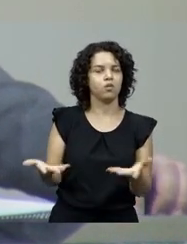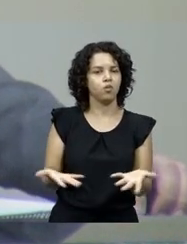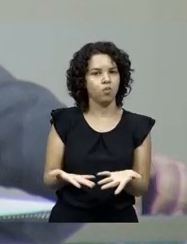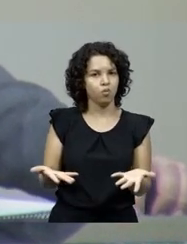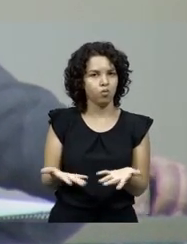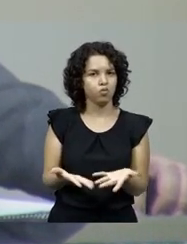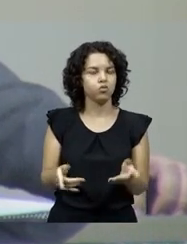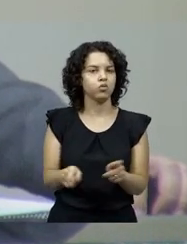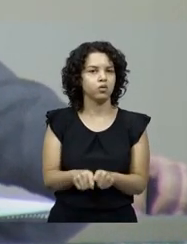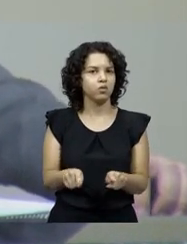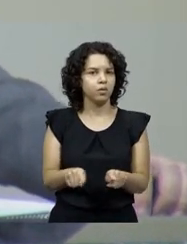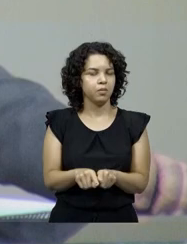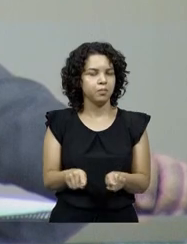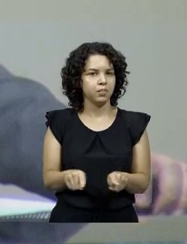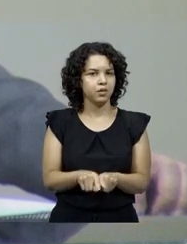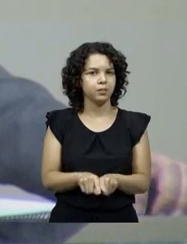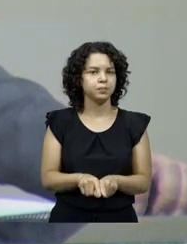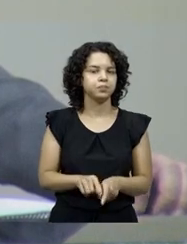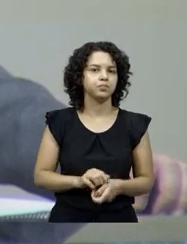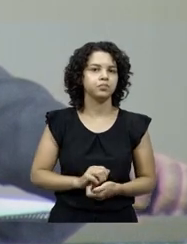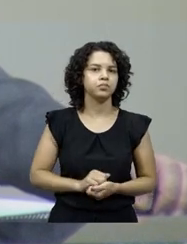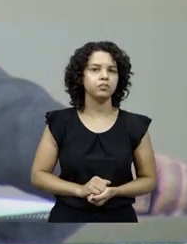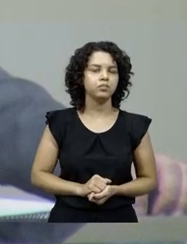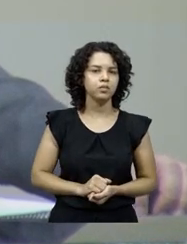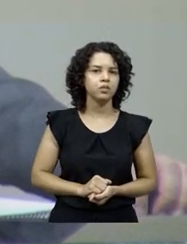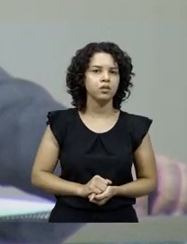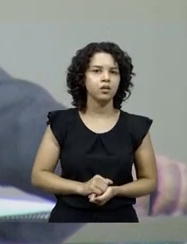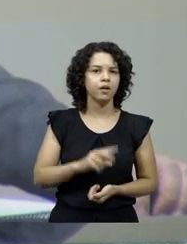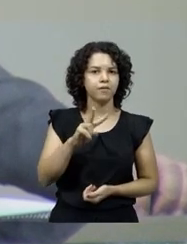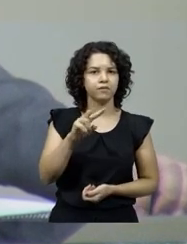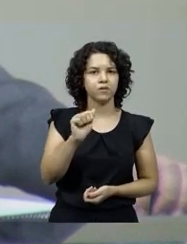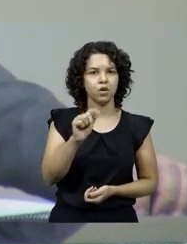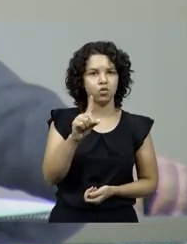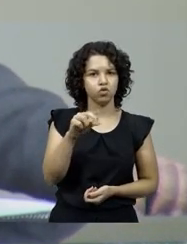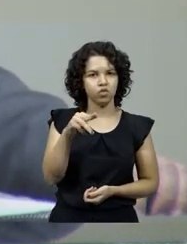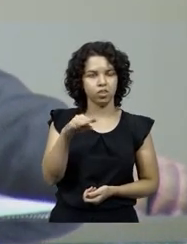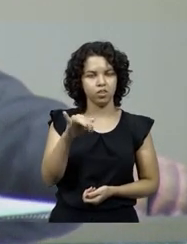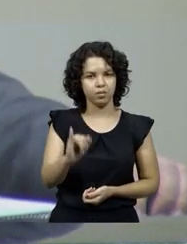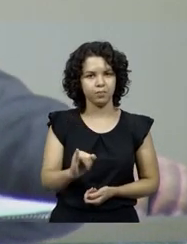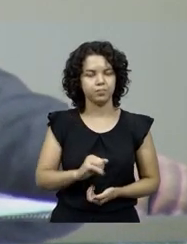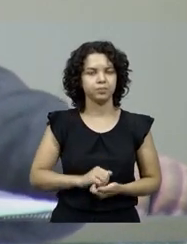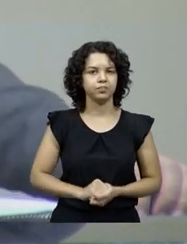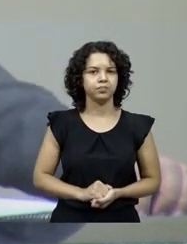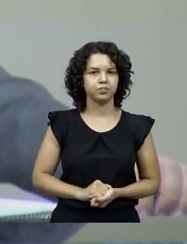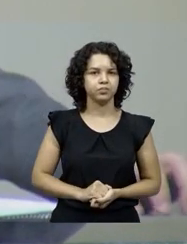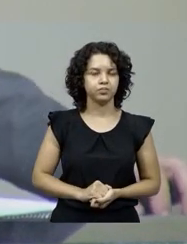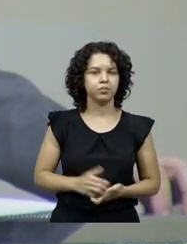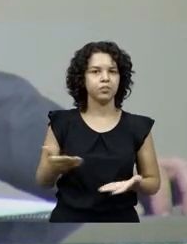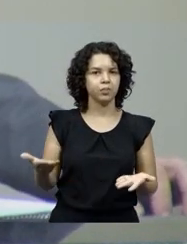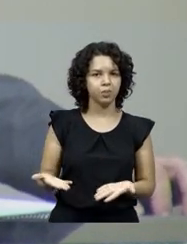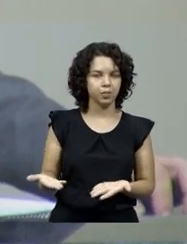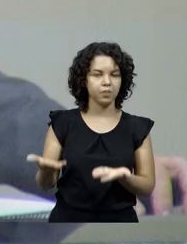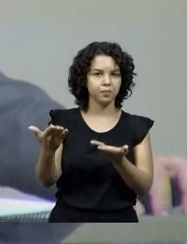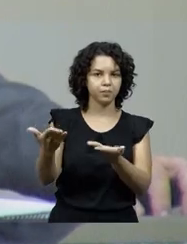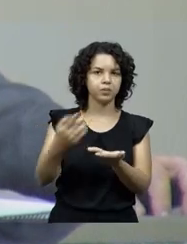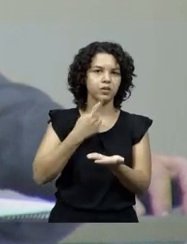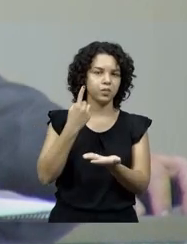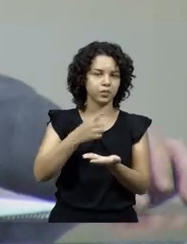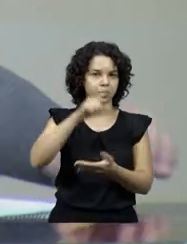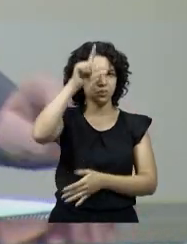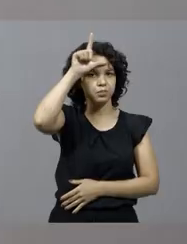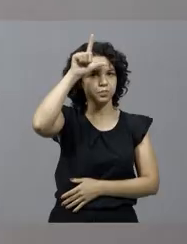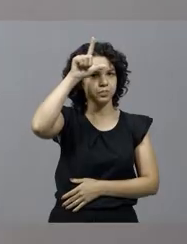como o Valdinei de Augusta Vitória. Com a palavra, deputado Sargento